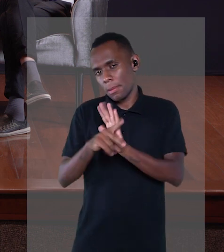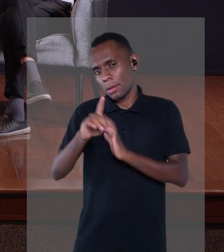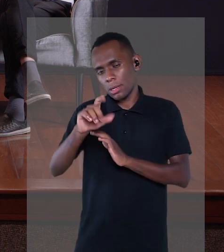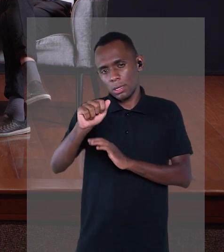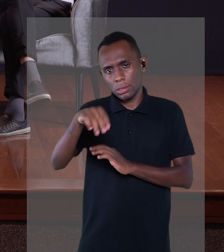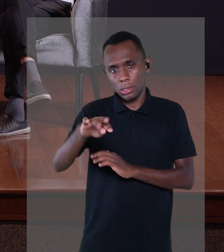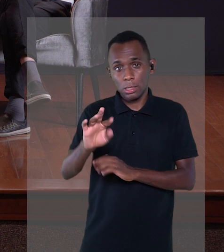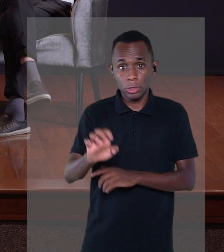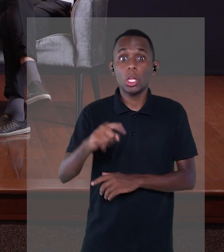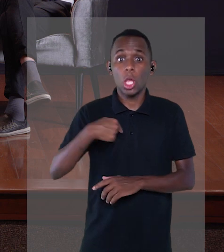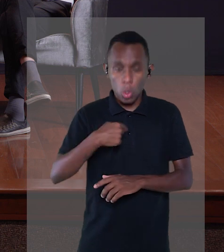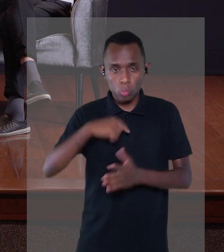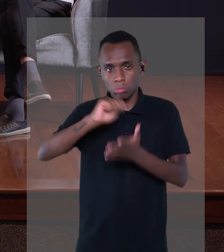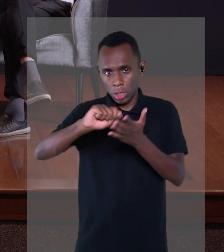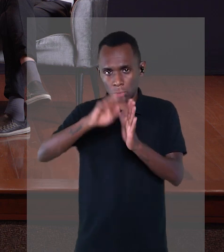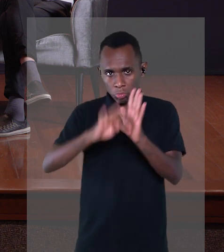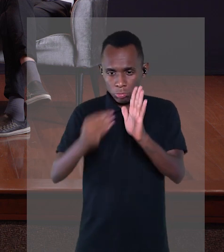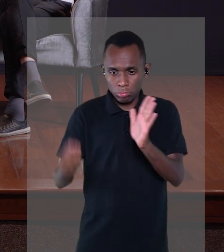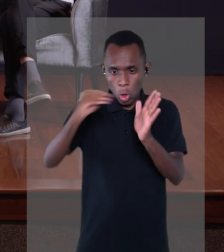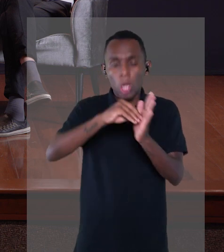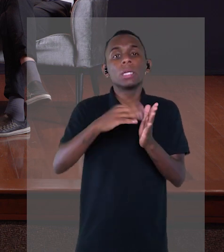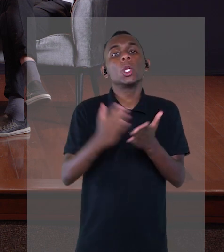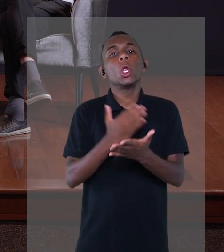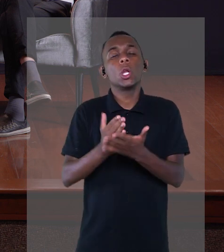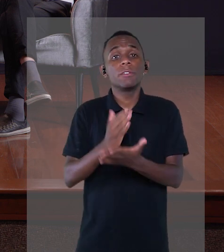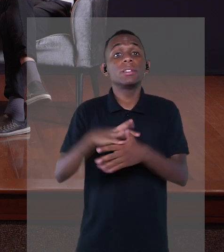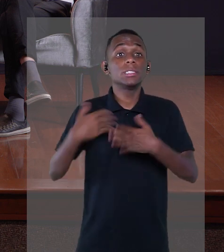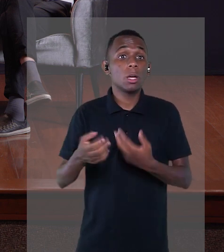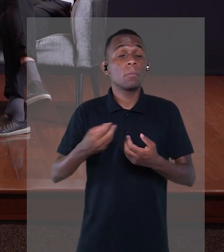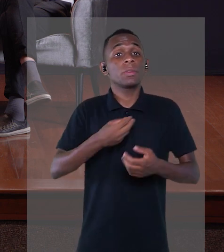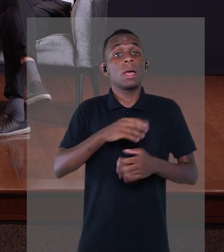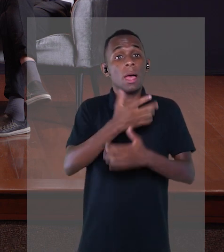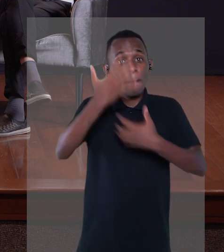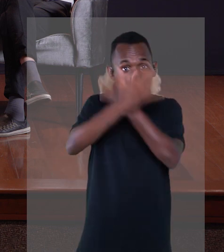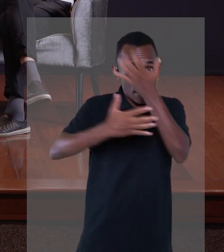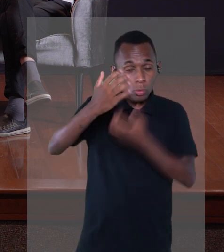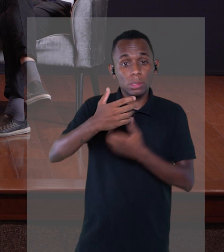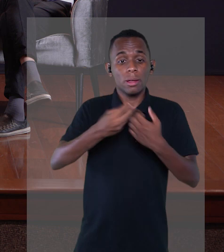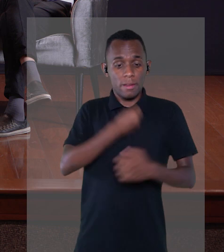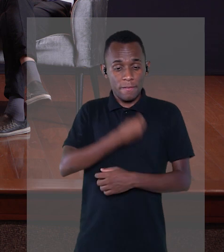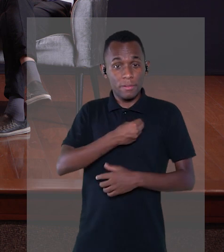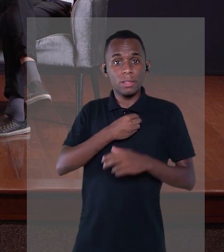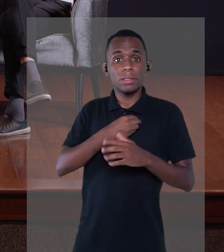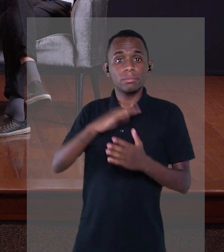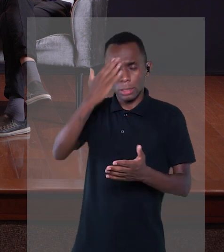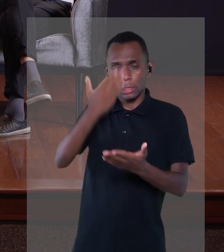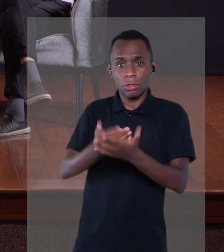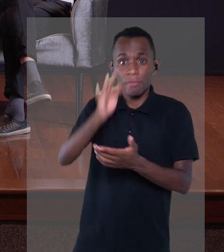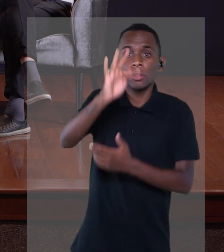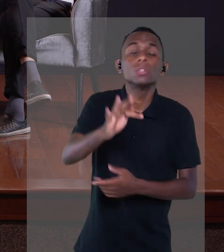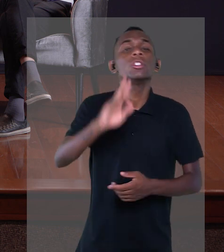botei na epígrafe. Já a música Vida Haverá já existia nesse momento. Não tinha